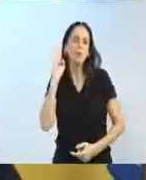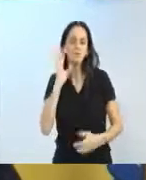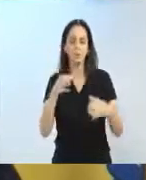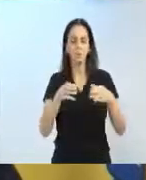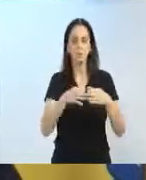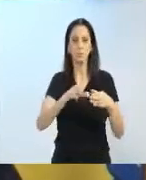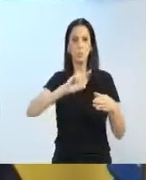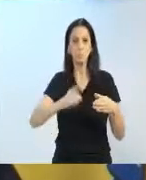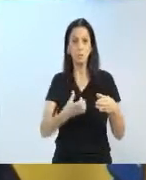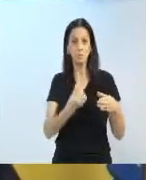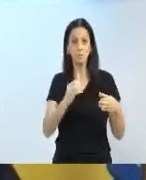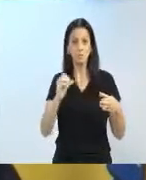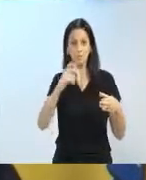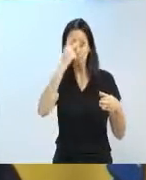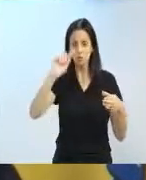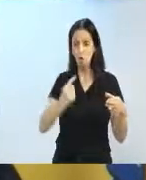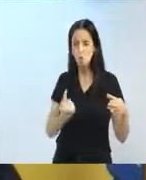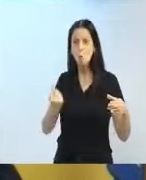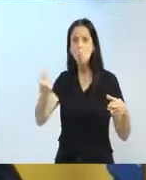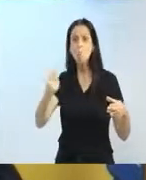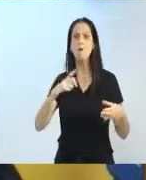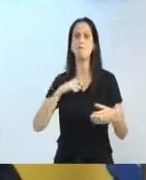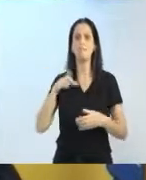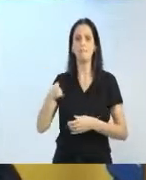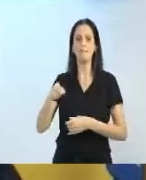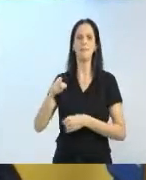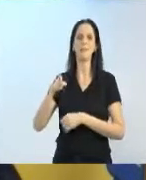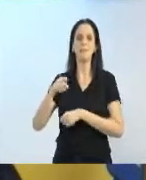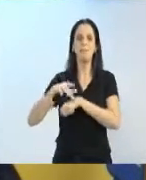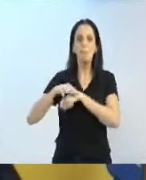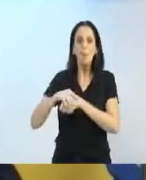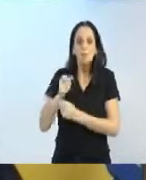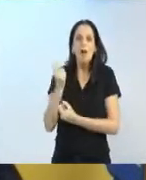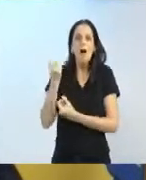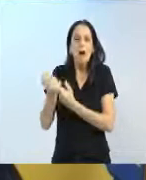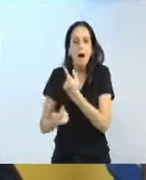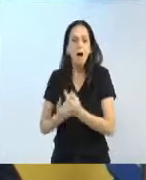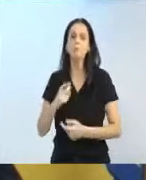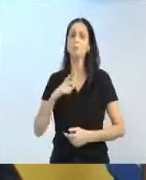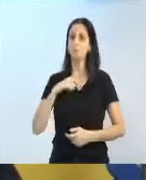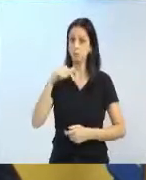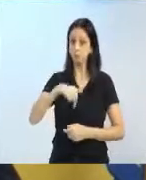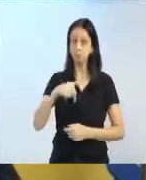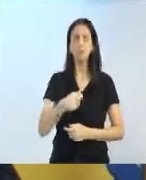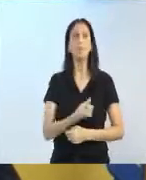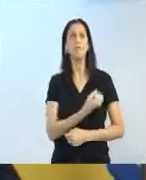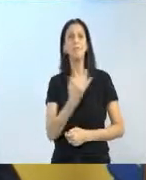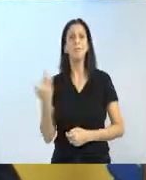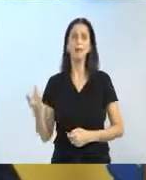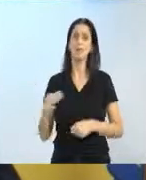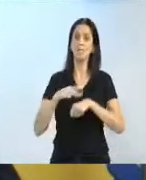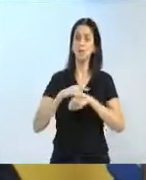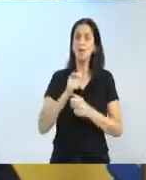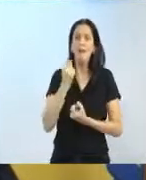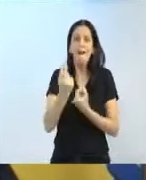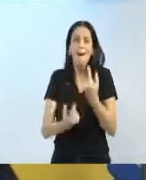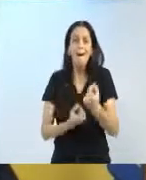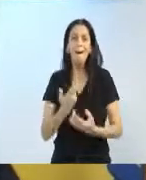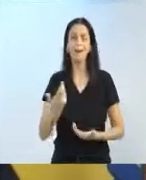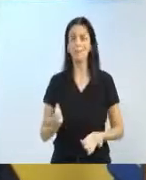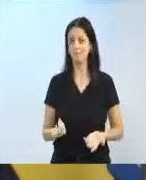1.600 pessoas. E nós temos muitas doenças raras no nosso meio que não